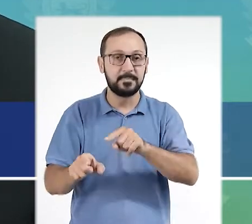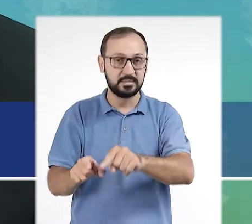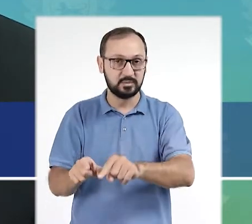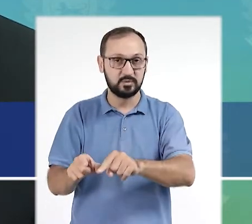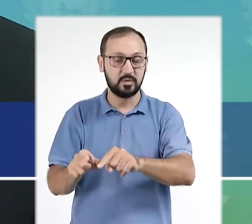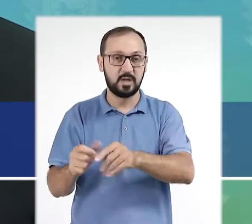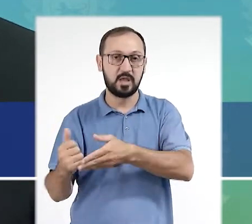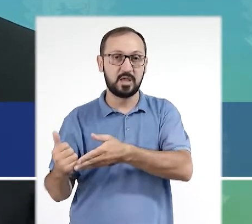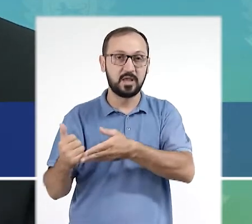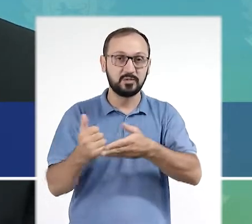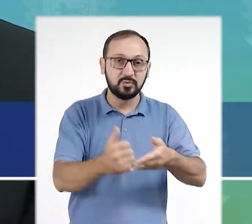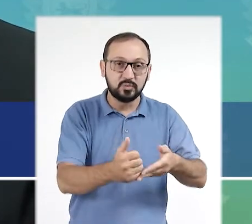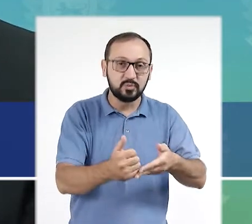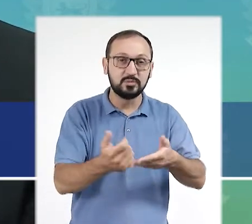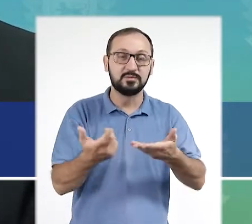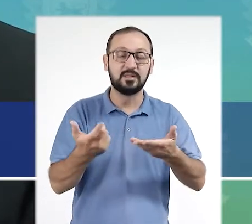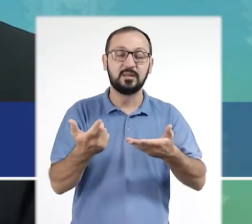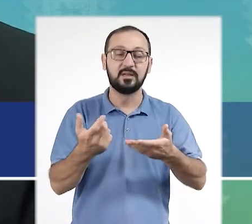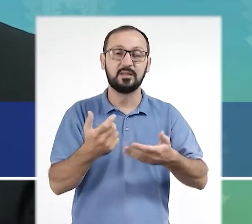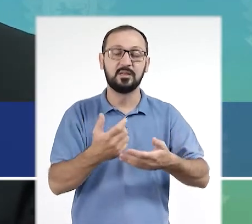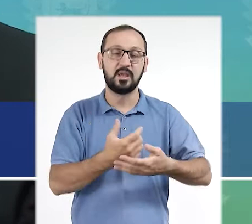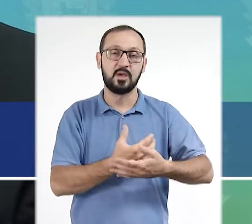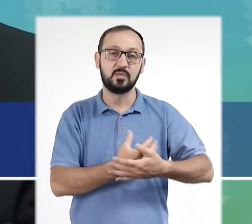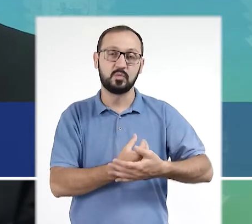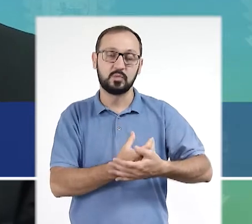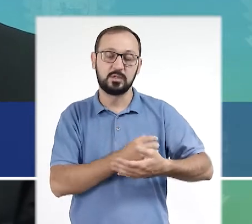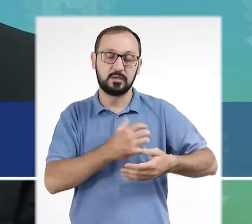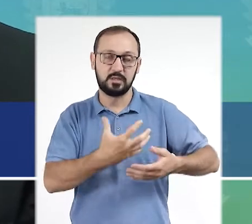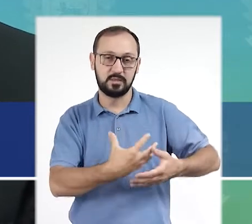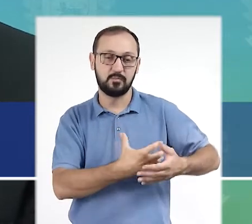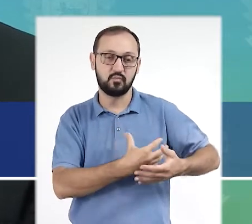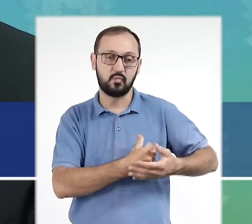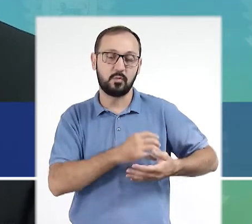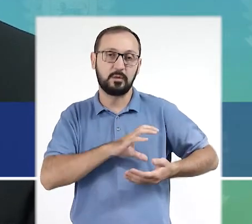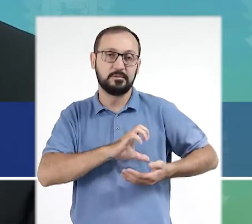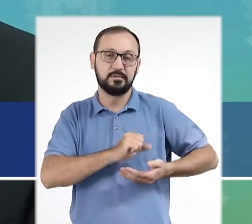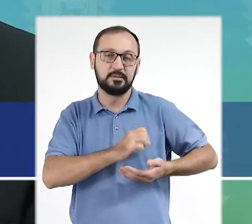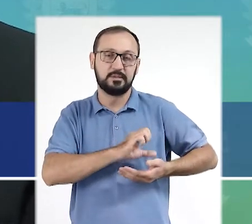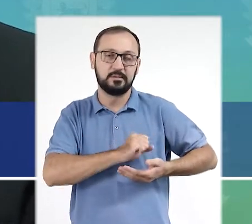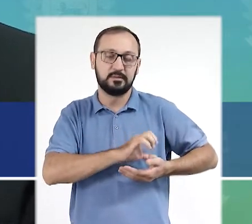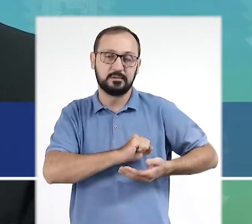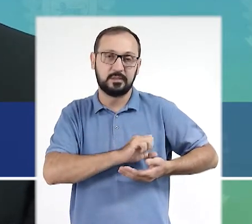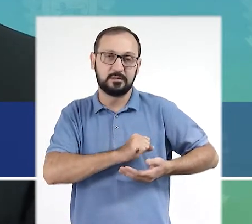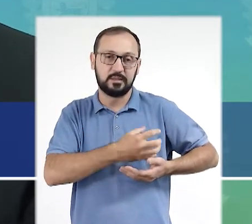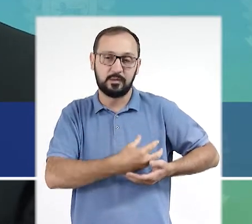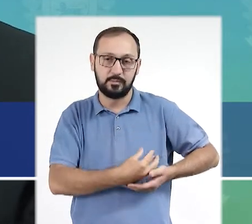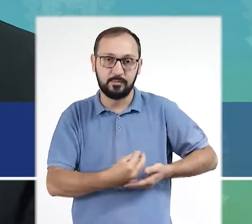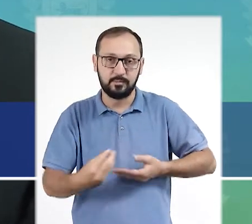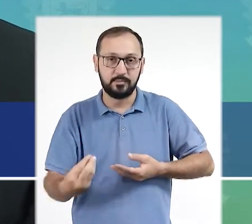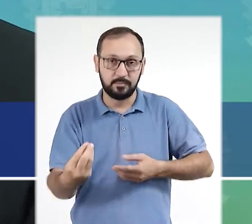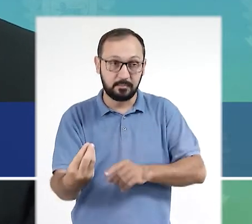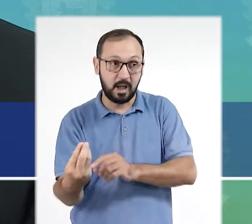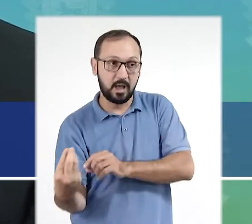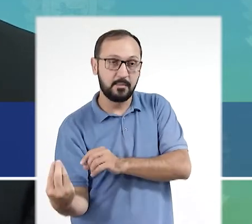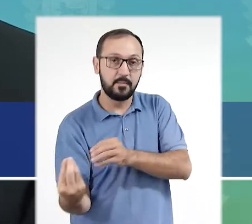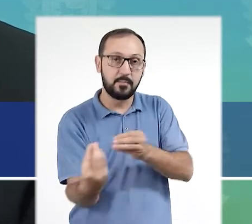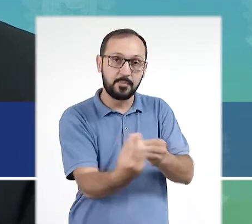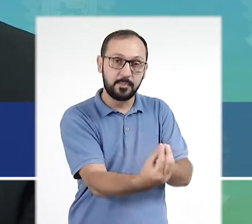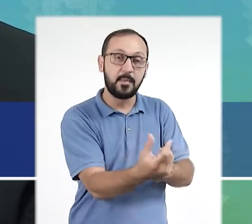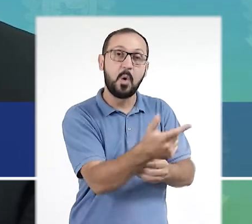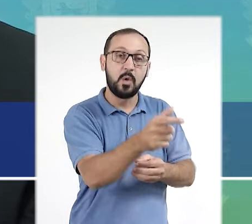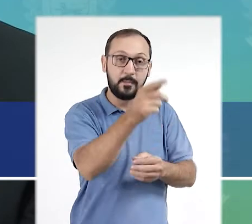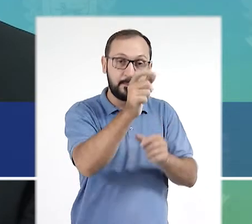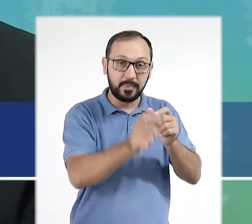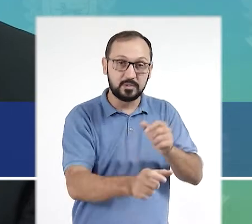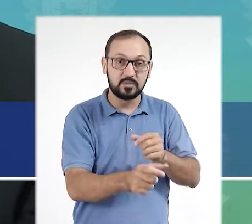na vida dessa mãe que tem um interesse de, além de amamentar o seu filho, poder fazer também